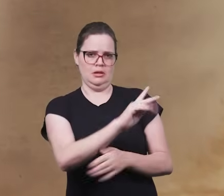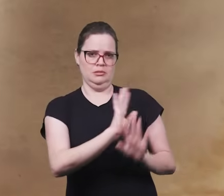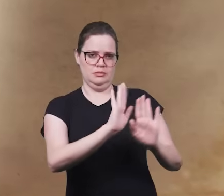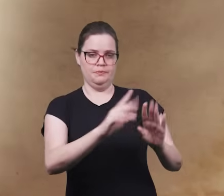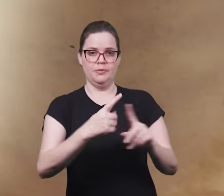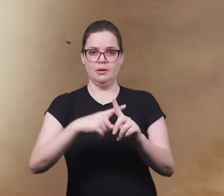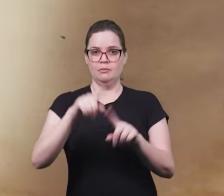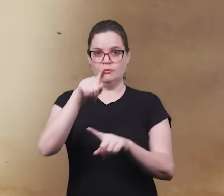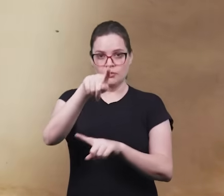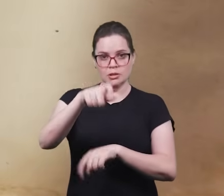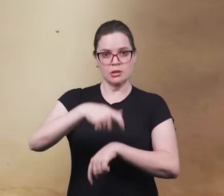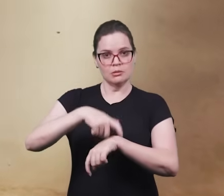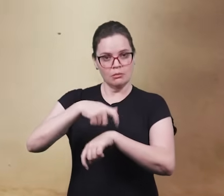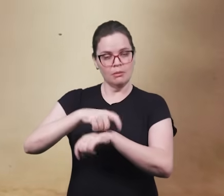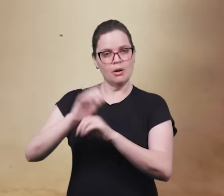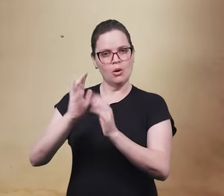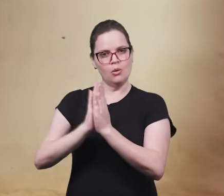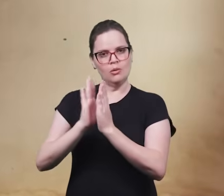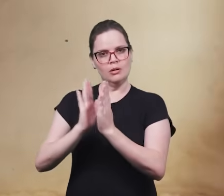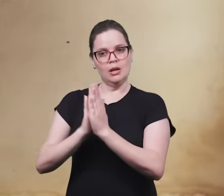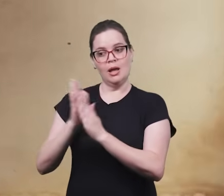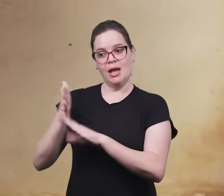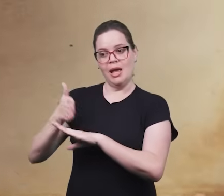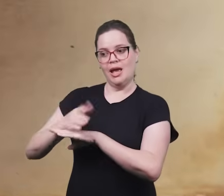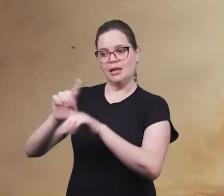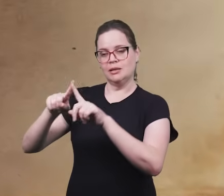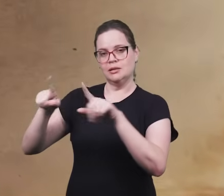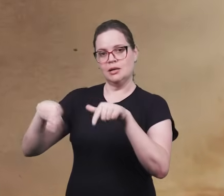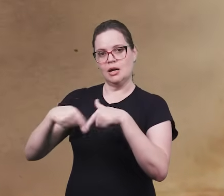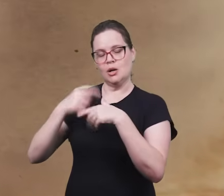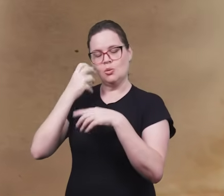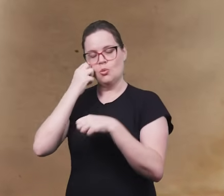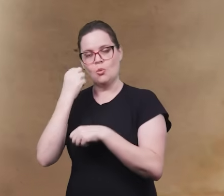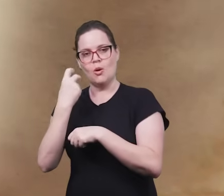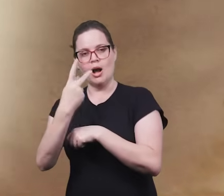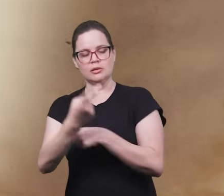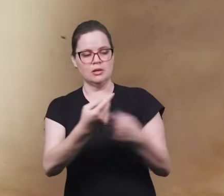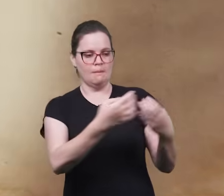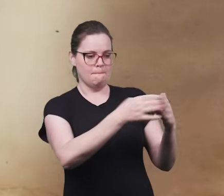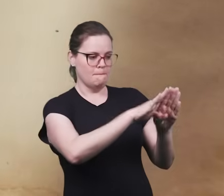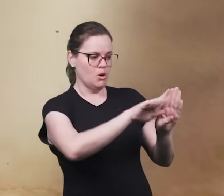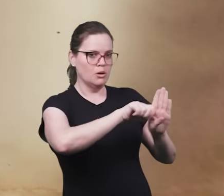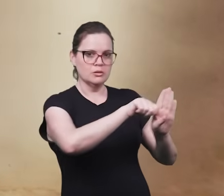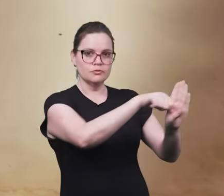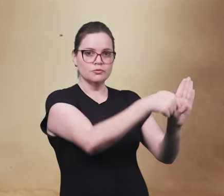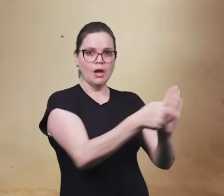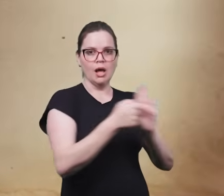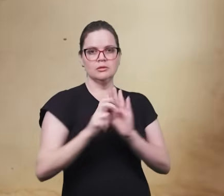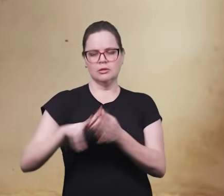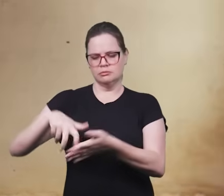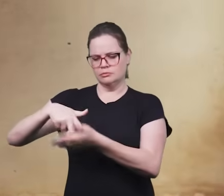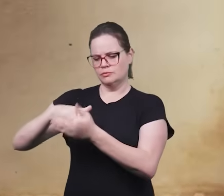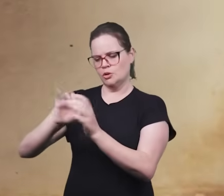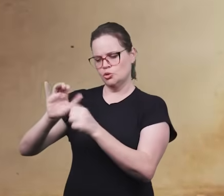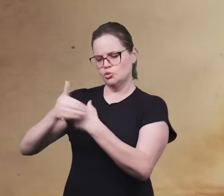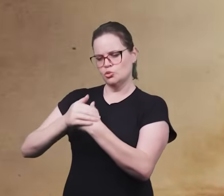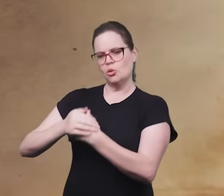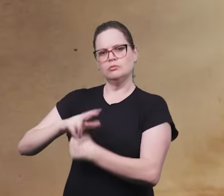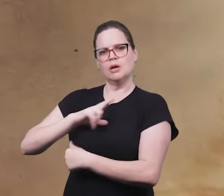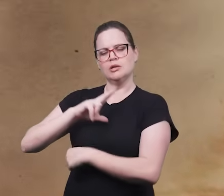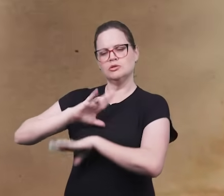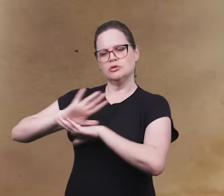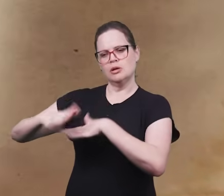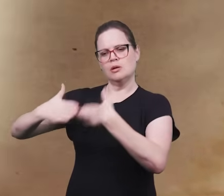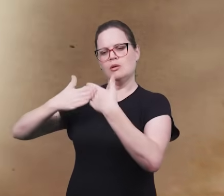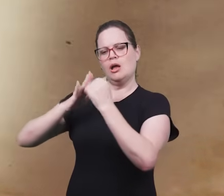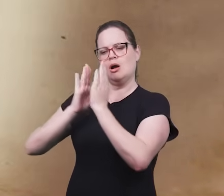quando orares, entra no seu aposento e, fechando a tua porta, ora a teu Pai que vê o que